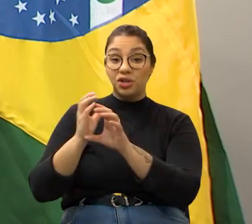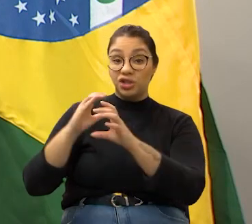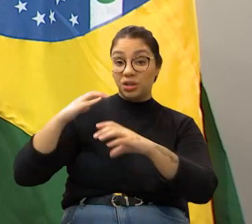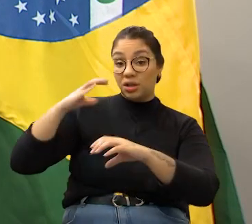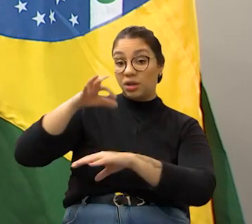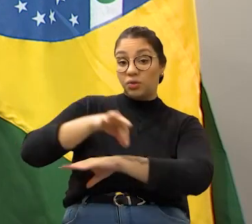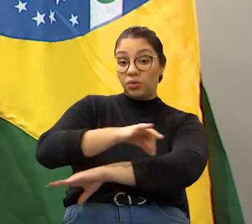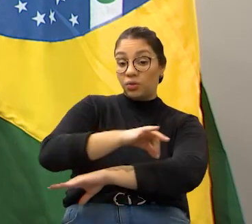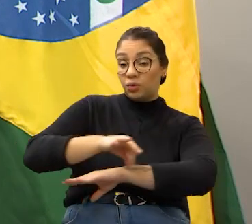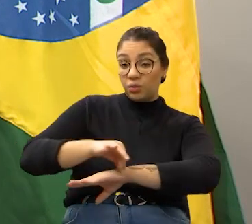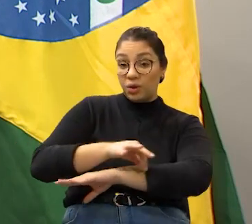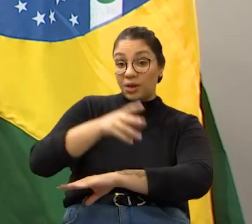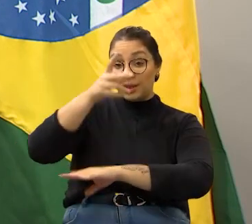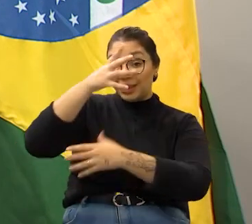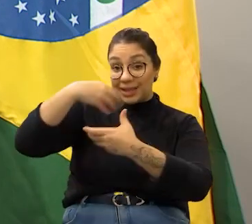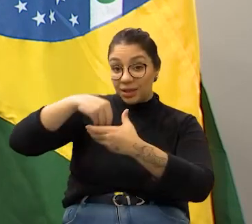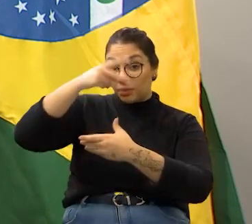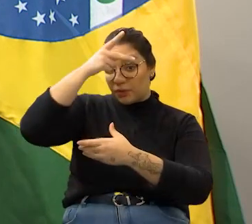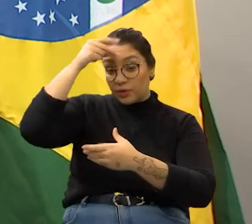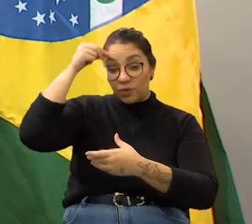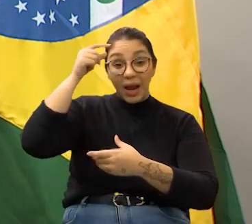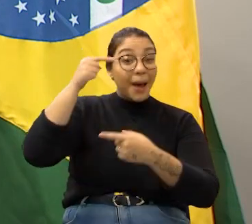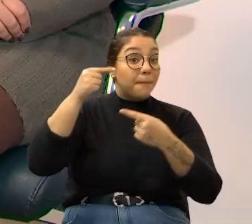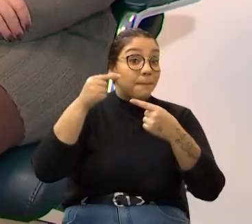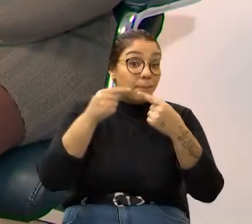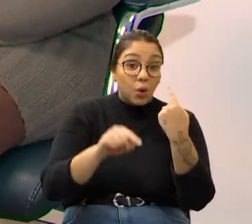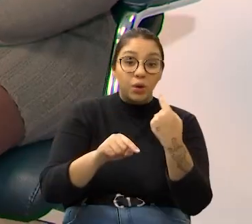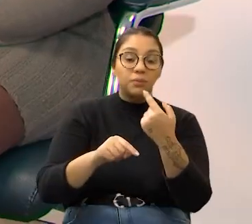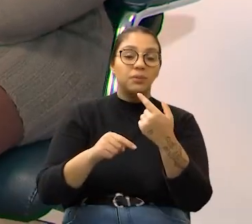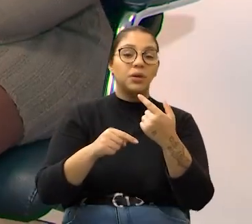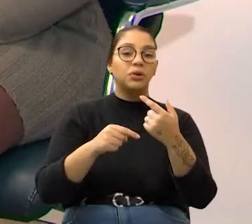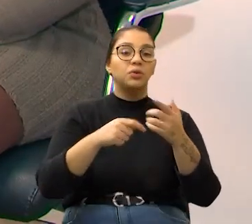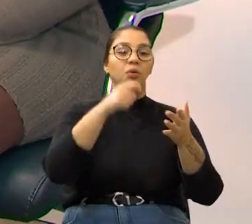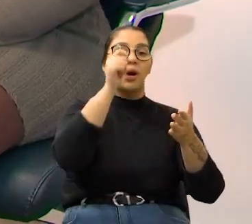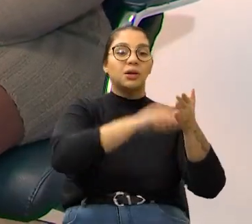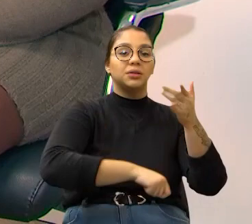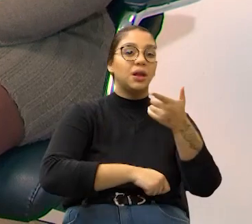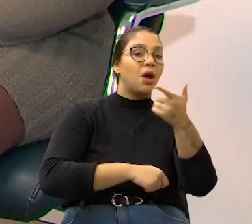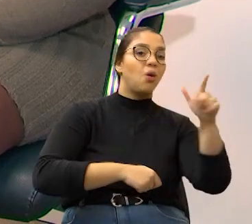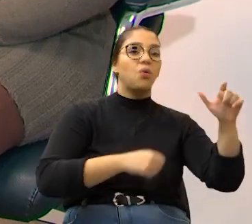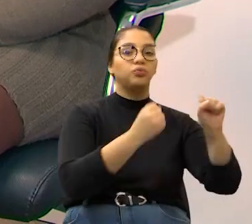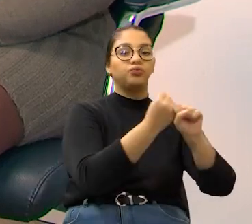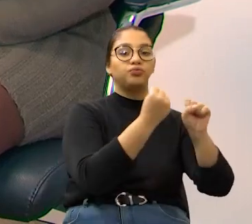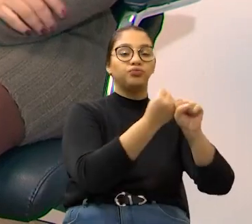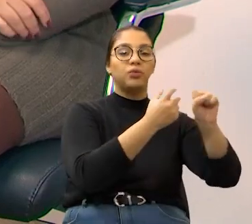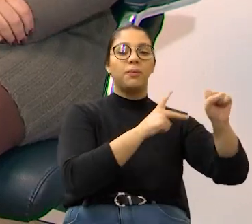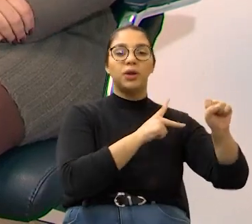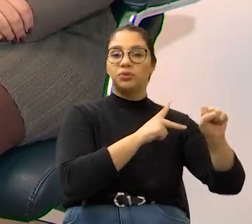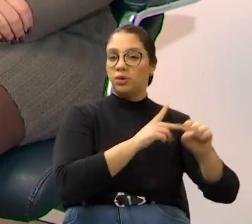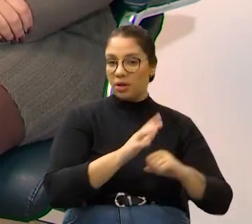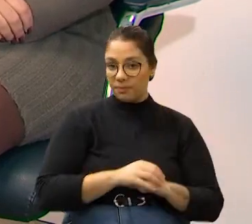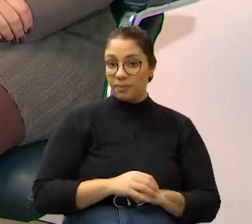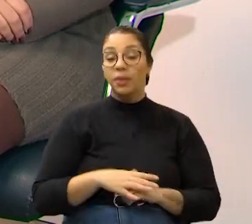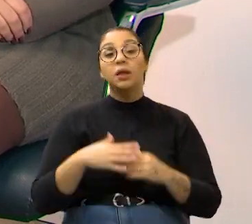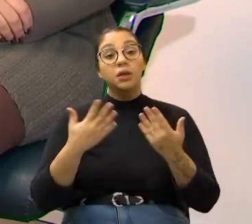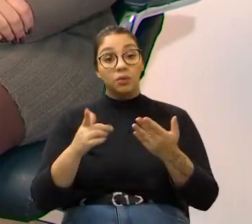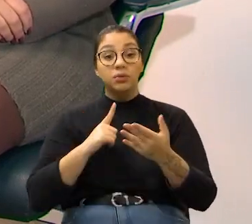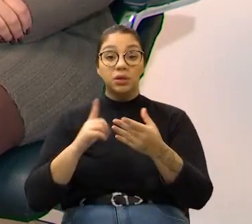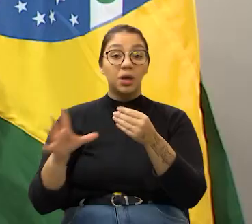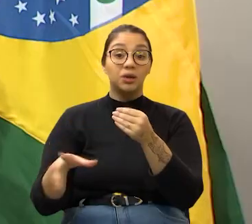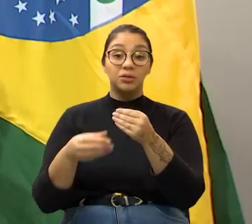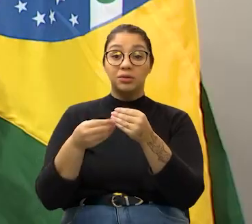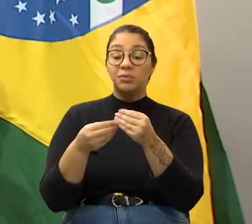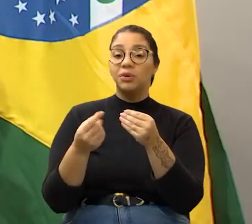de trabalhar no mercado, fazer projeto, assinar mercado. Assinar uma obra, por exemplo. Assinar uma obra, não pode. Então, eles têm já um